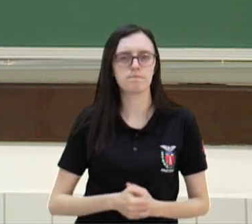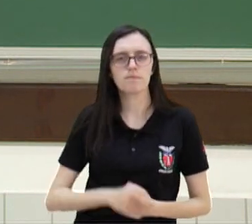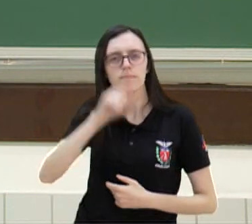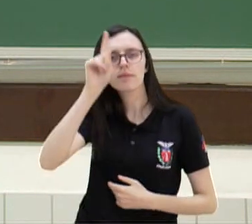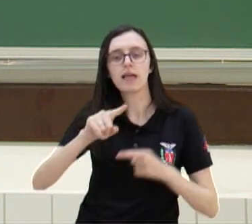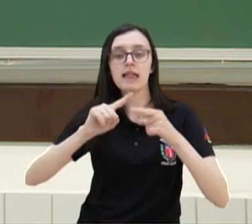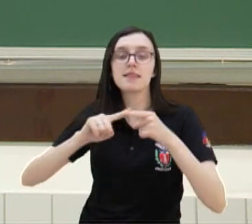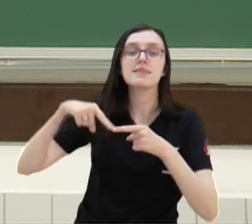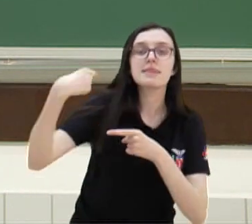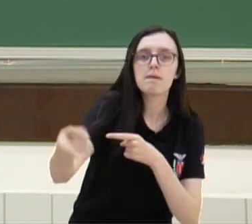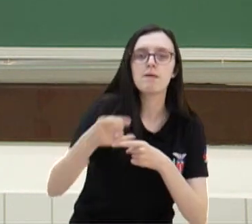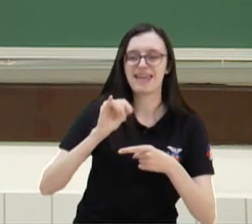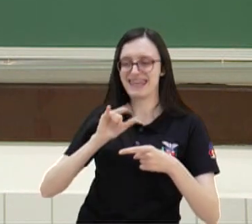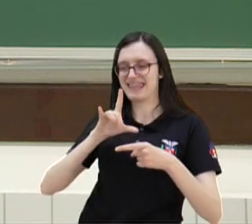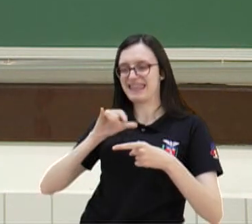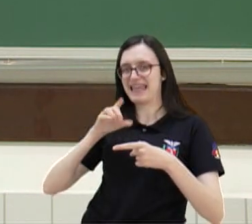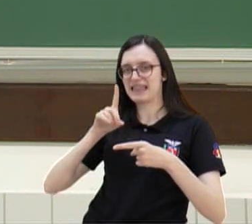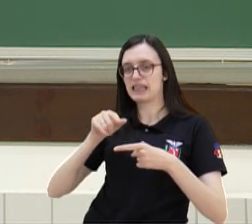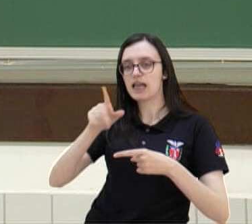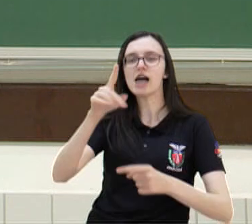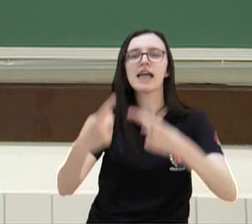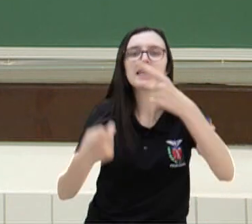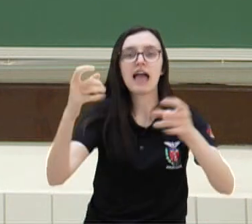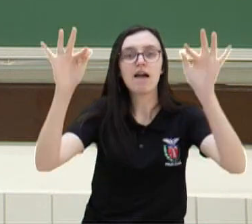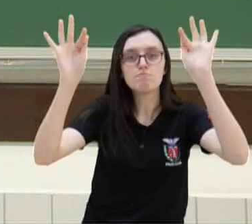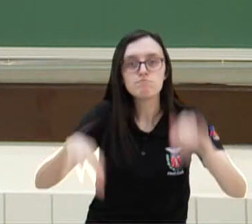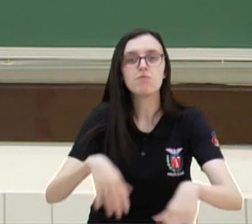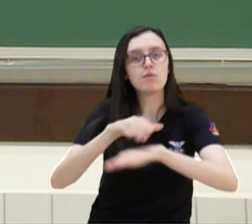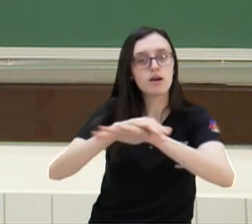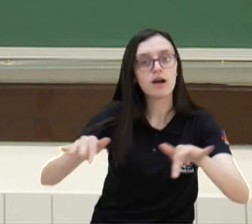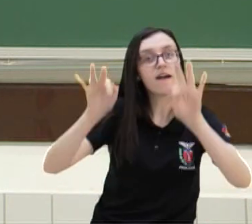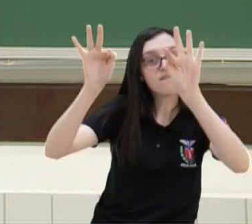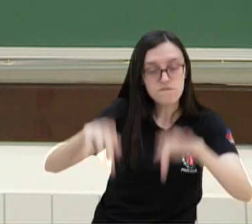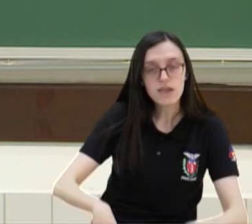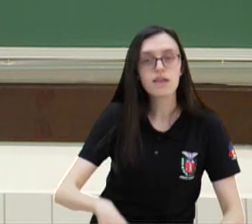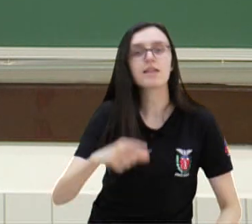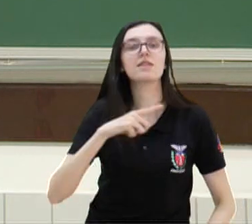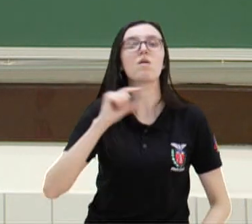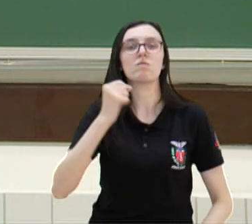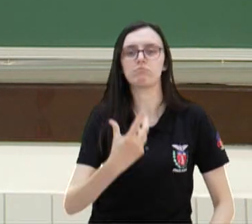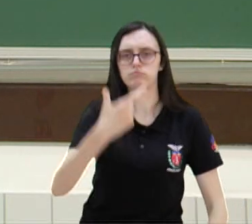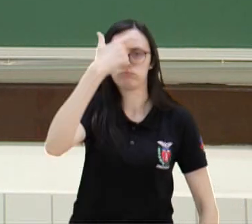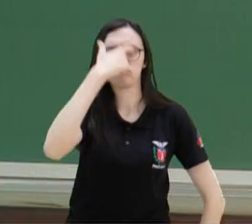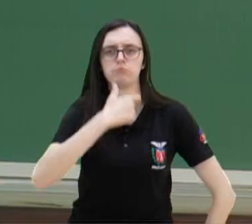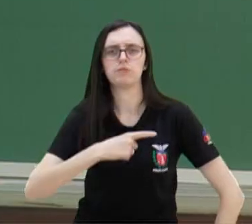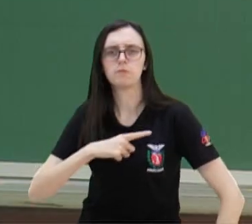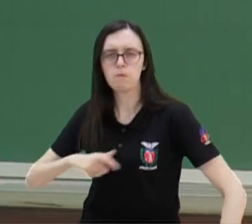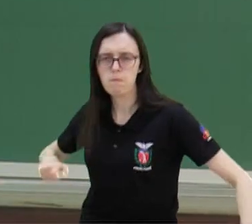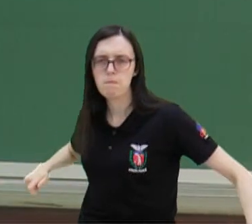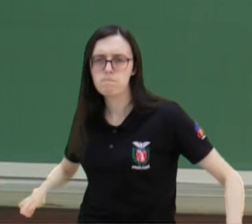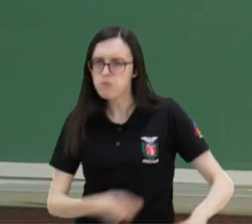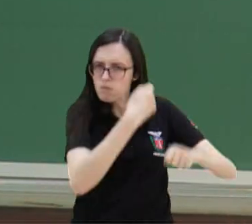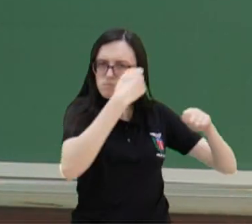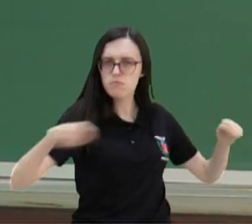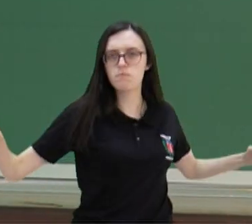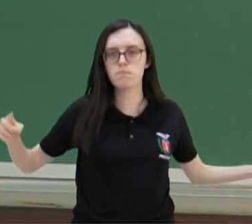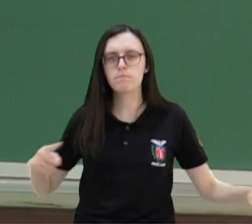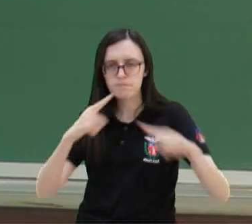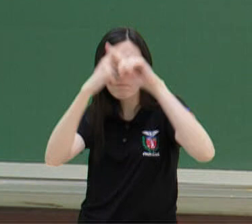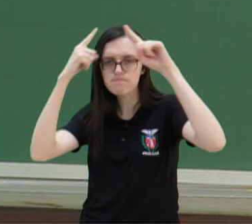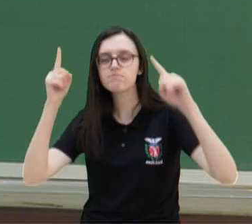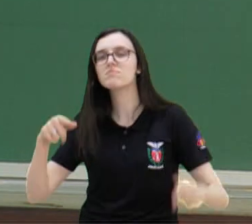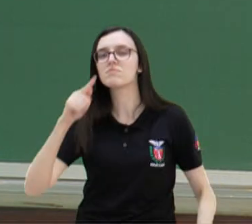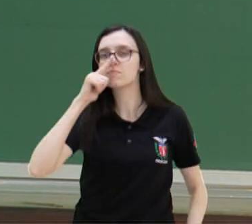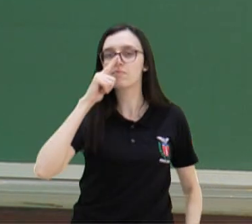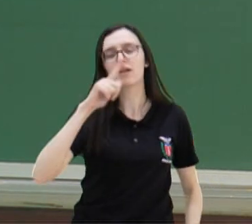capítulo posterior à Ilíada, quando a guerra já tinha terminado e um de seus guerreiros gregos, chamado Odisseu, ou em